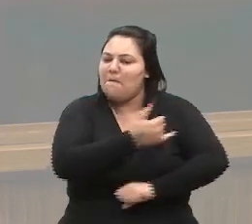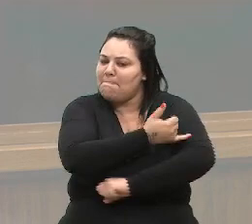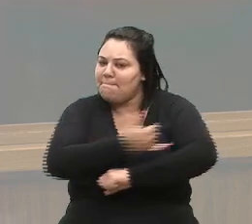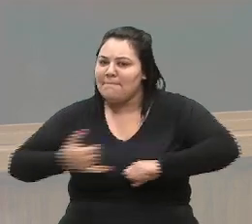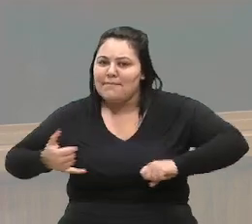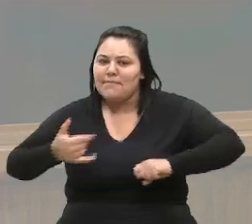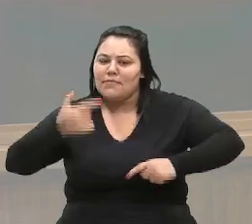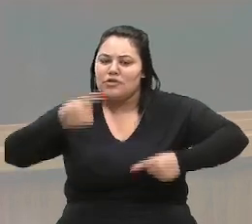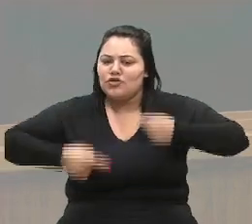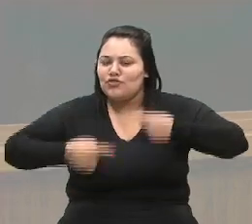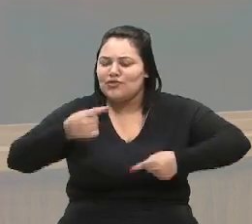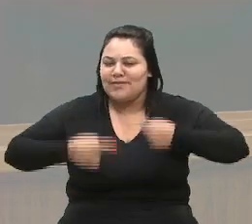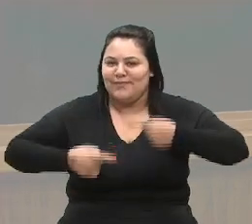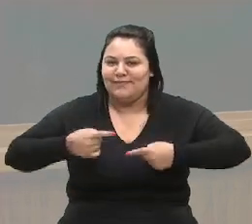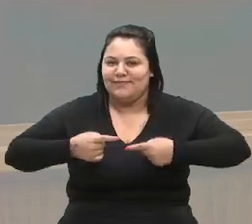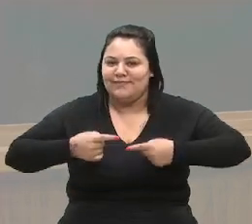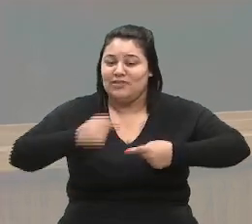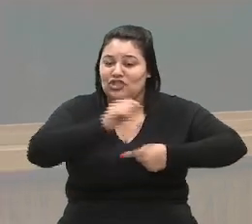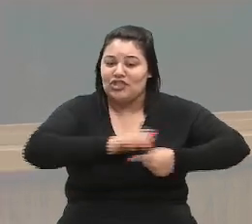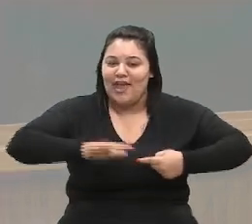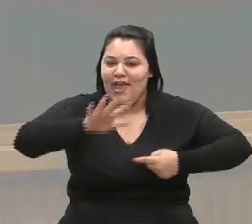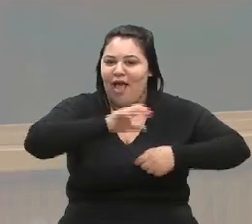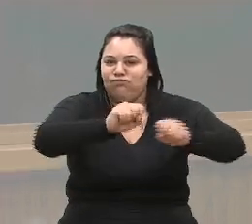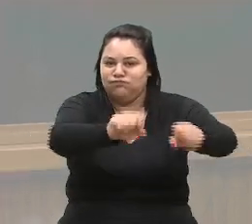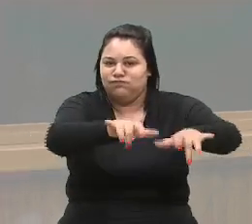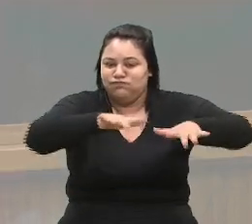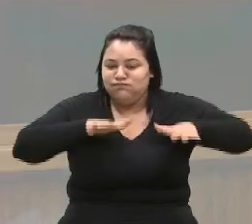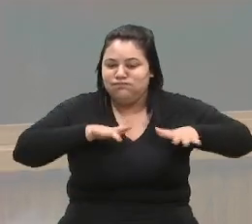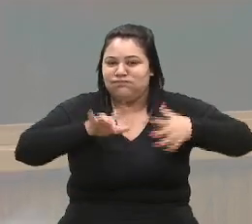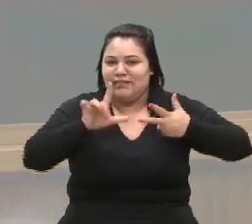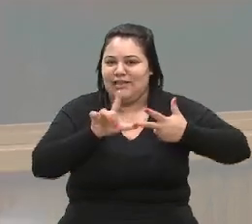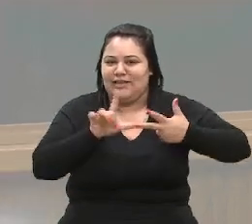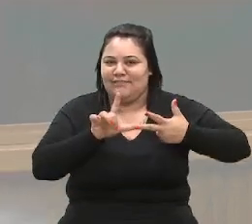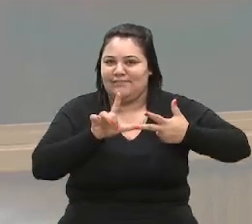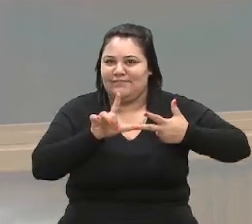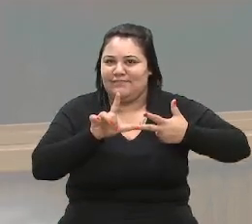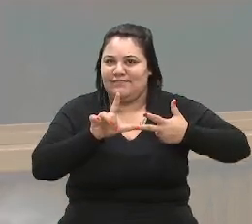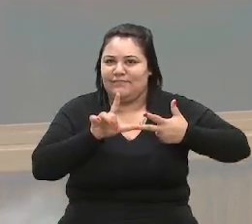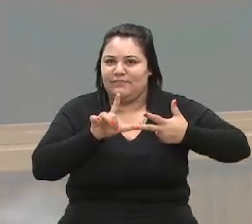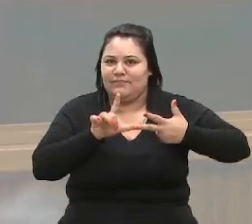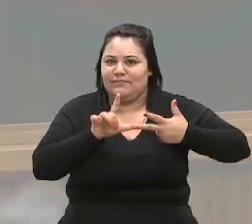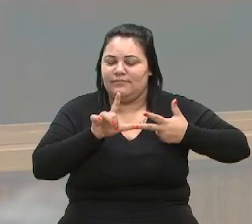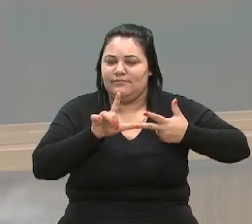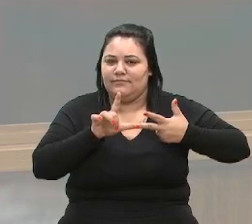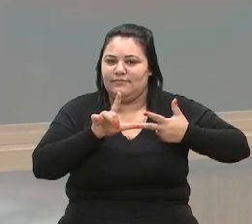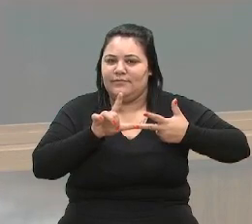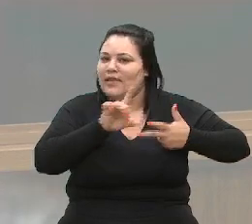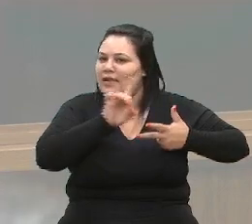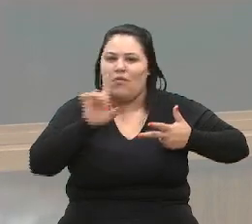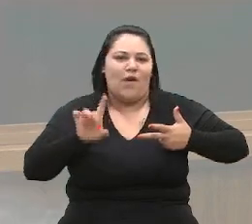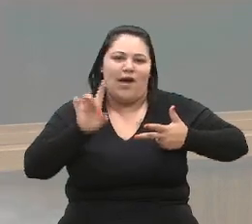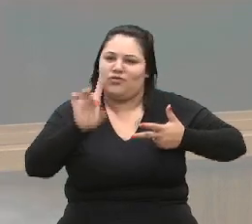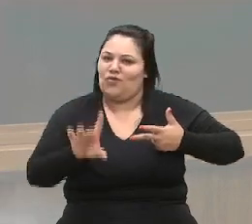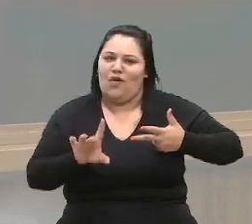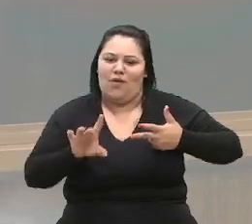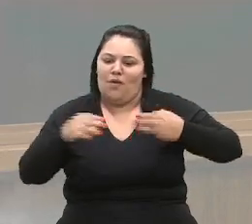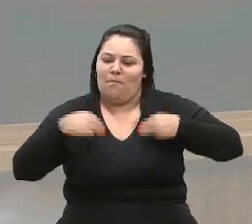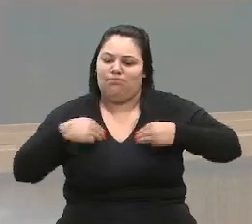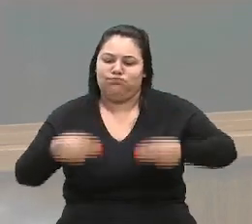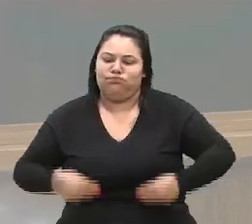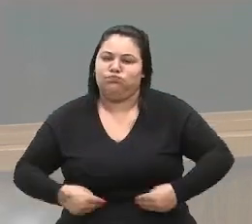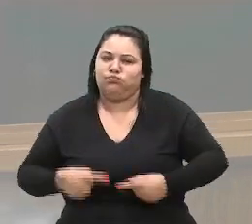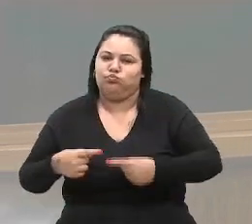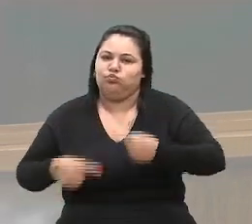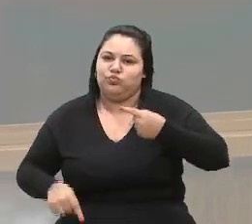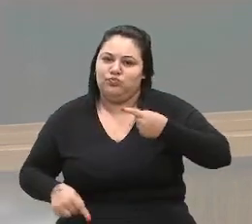na Assembleia Legislativa. Então, ele não é só imoral, ele é ilegal também. Acho que esse debate é muito